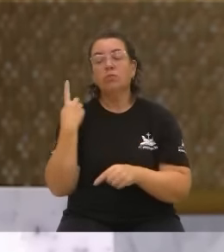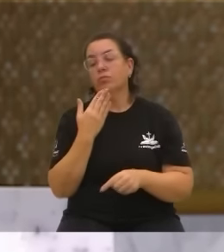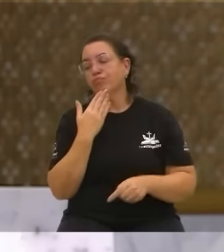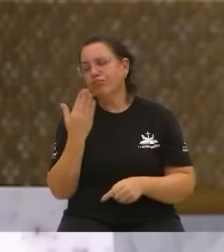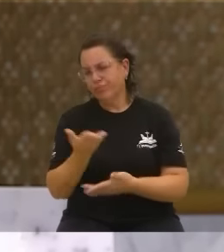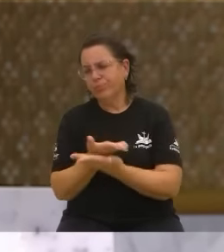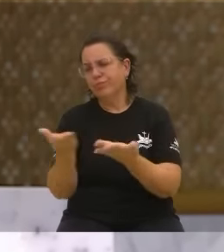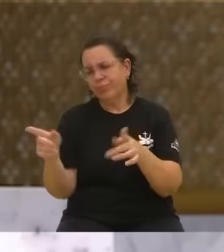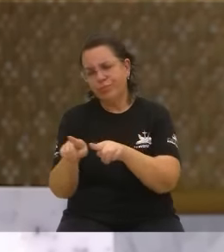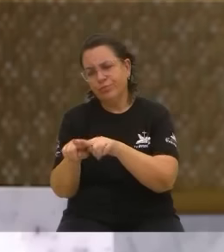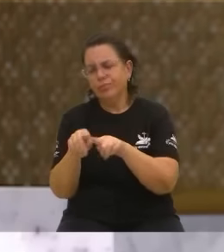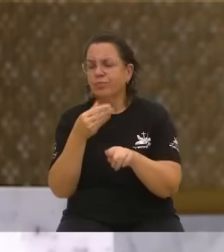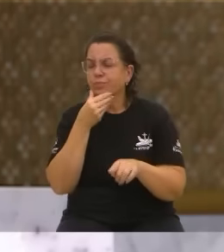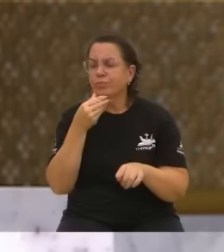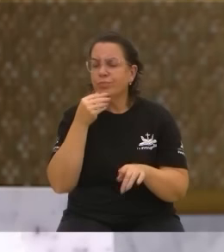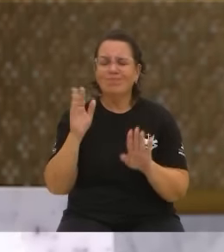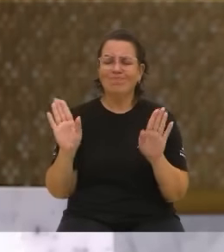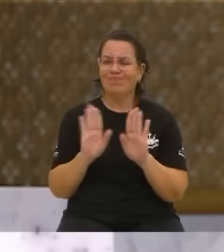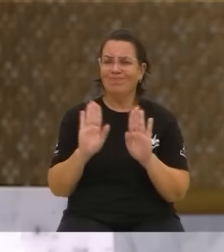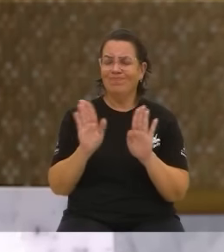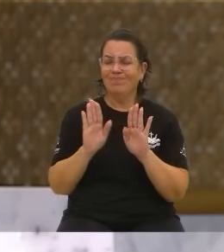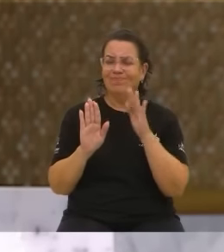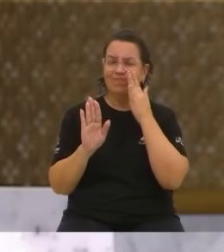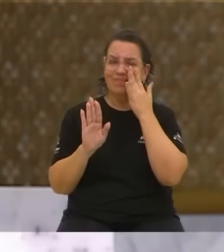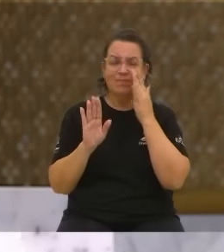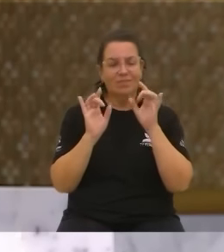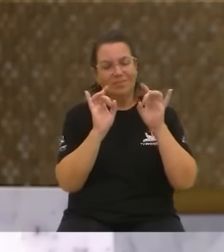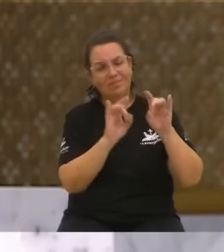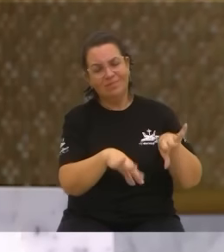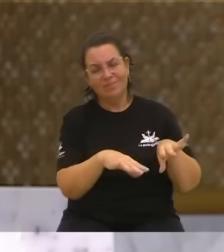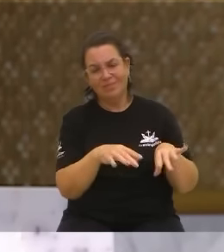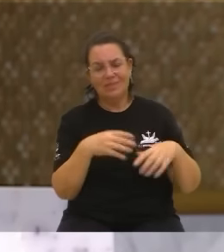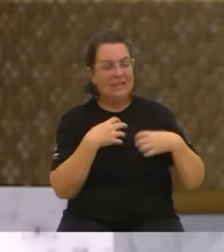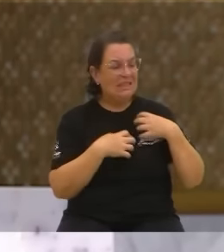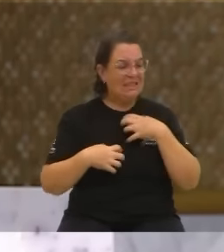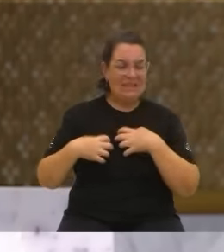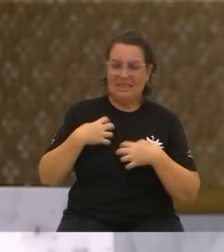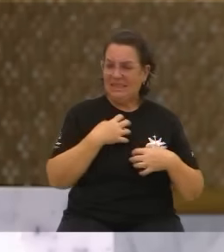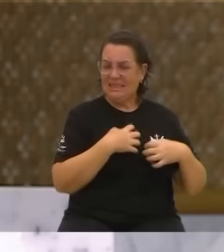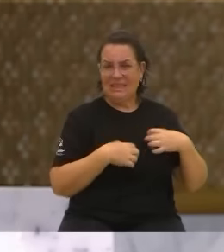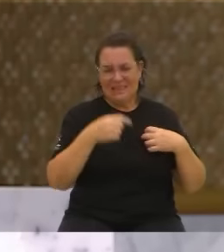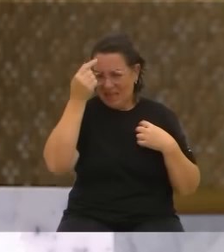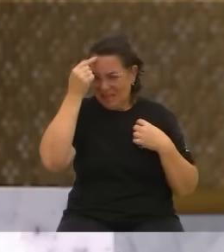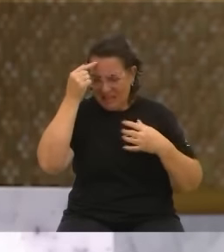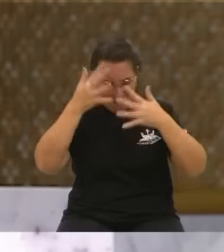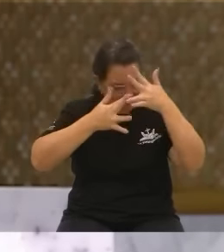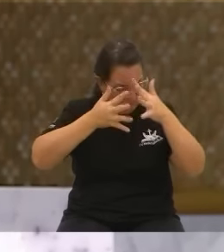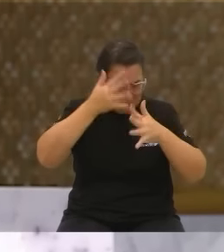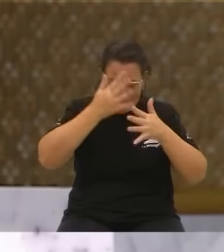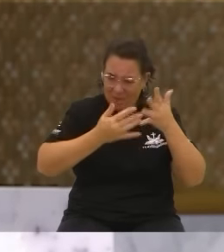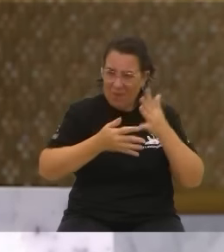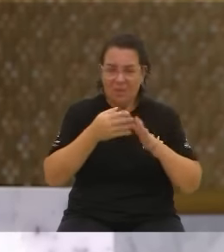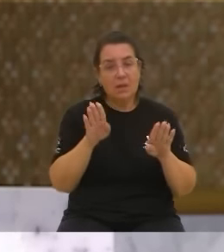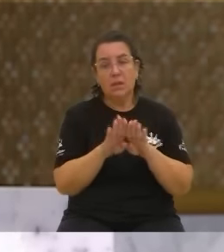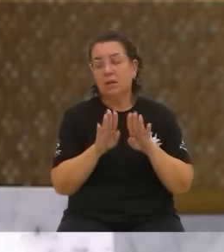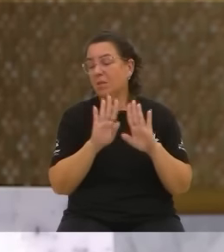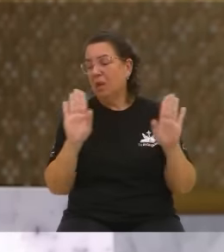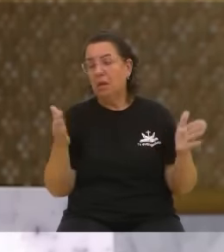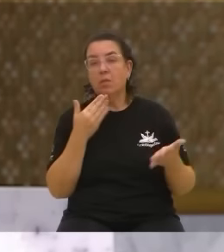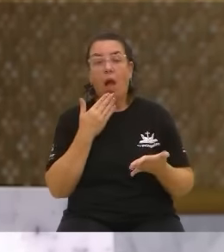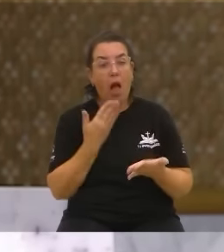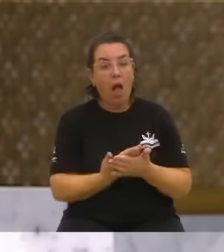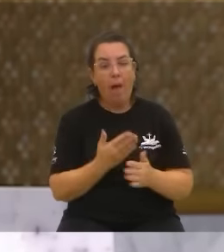irmãos, não deixeis tão facilmente transtornar a vossa cabeça, nem vos alarmeis por